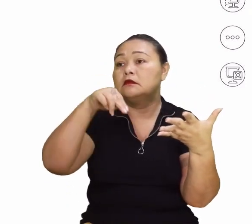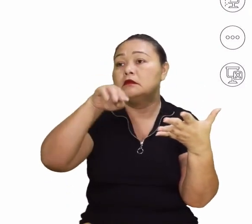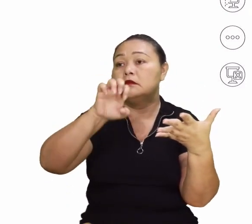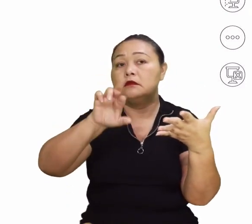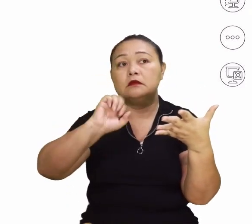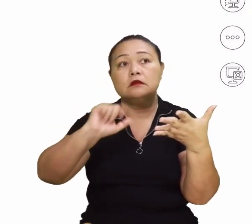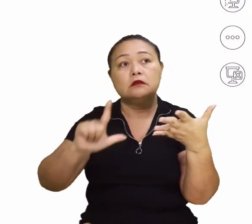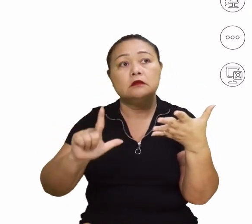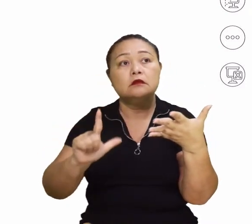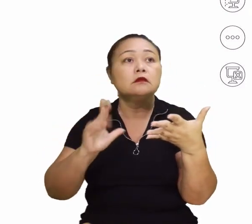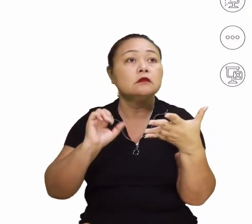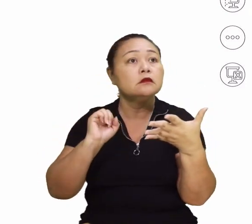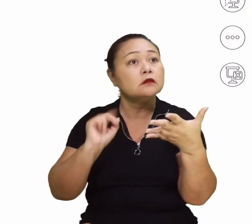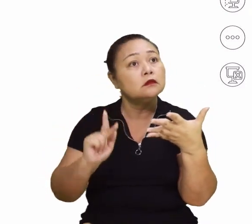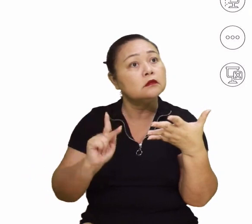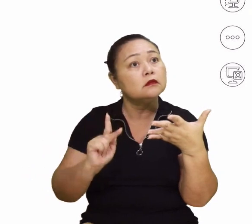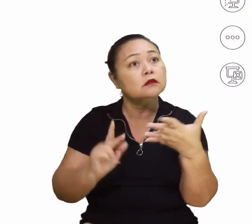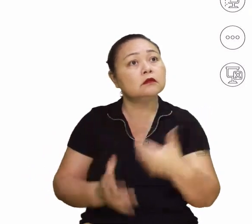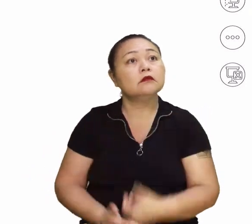ok?